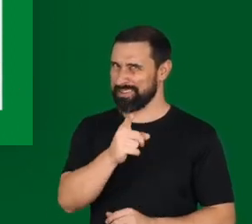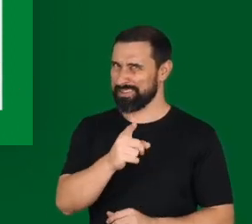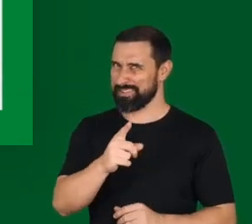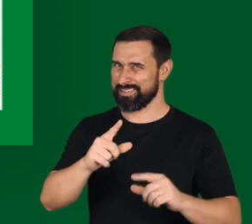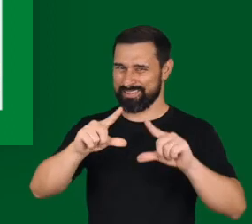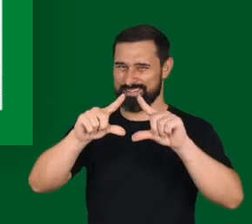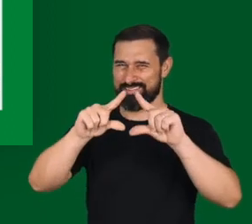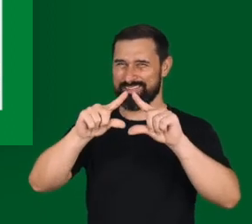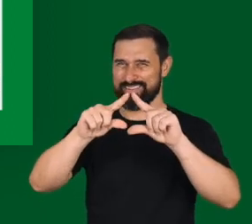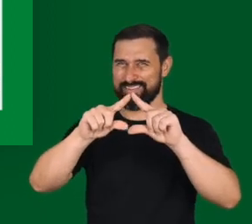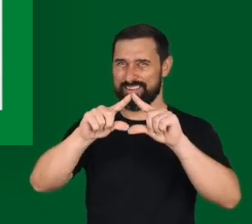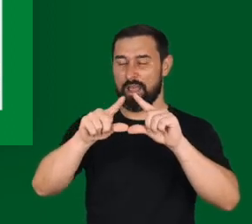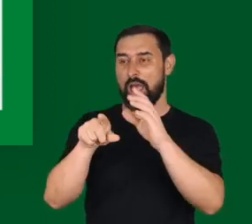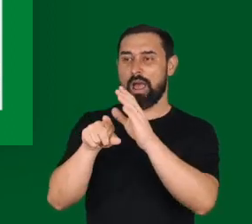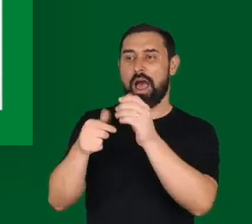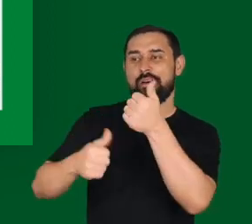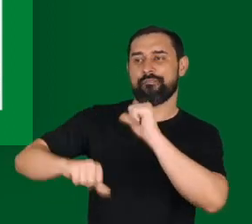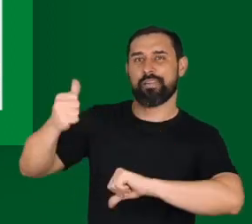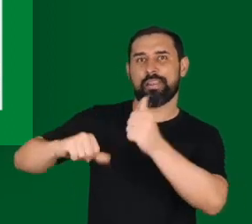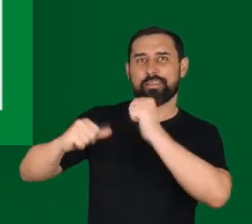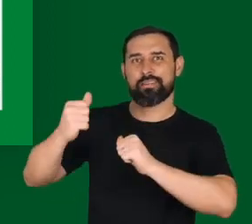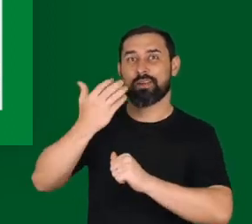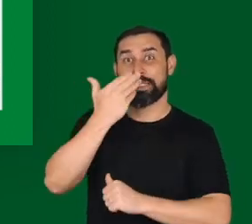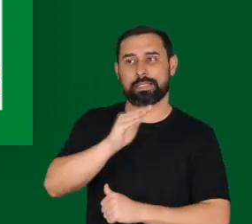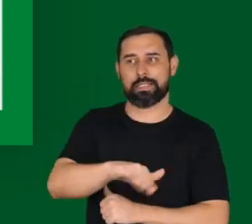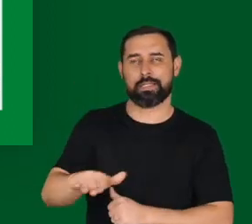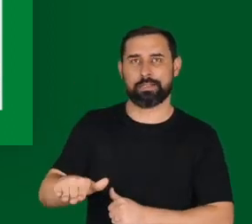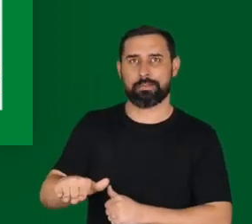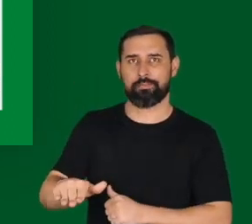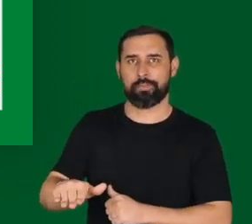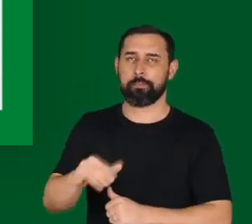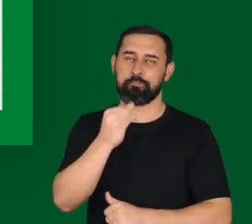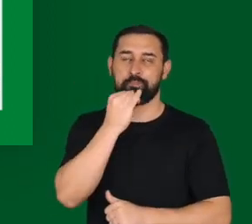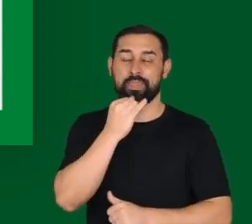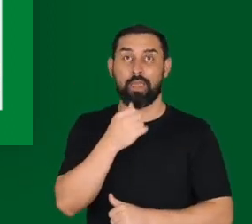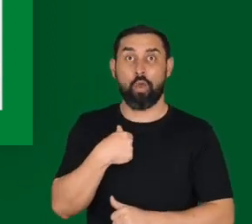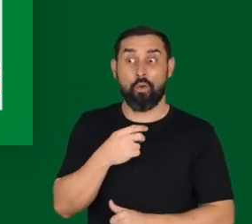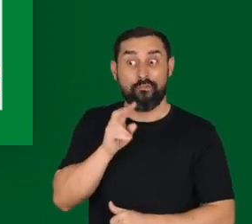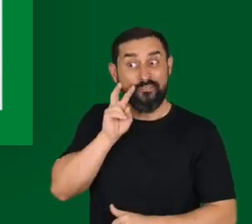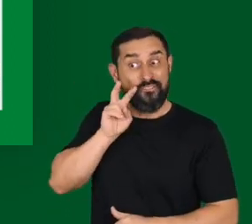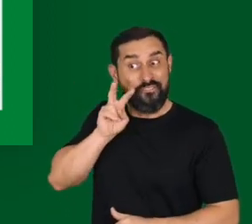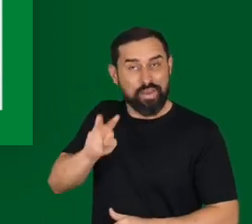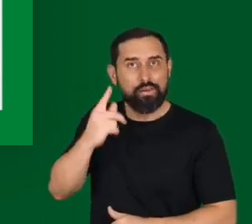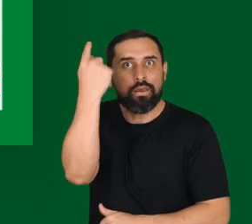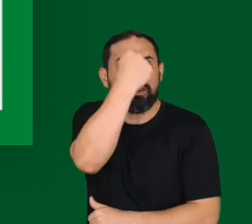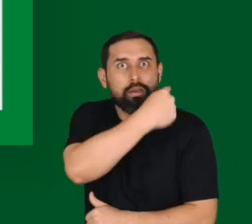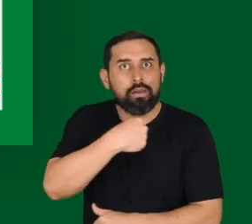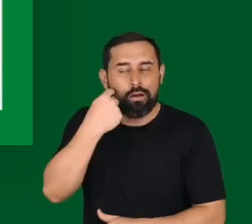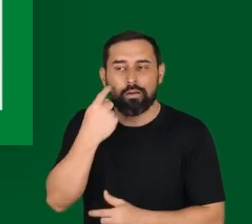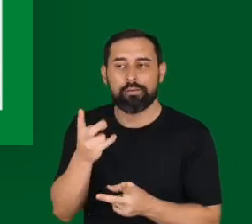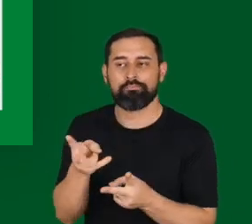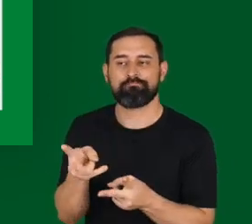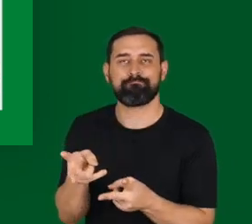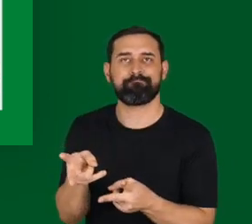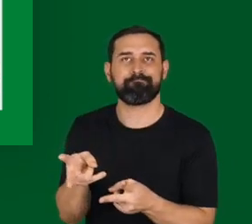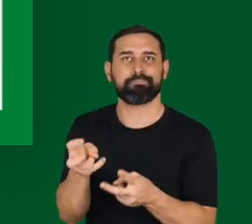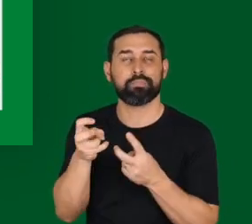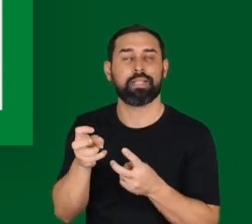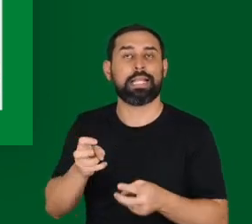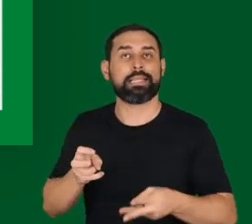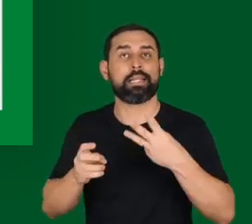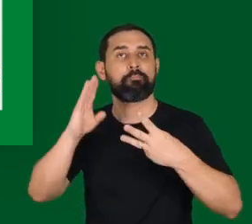ouvido falar, né, sobre o triângulo da avaliação pediátrica, onde a gente, só de olhar para a cara da criança, a gente já